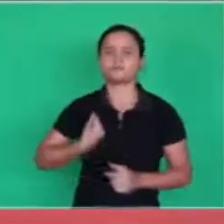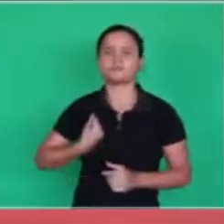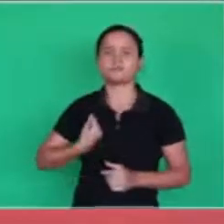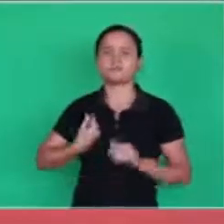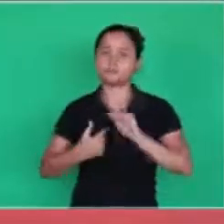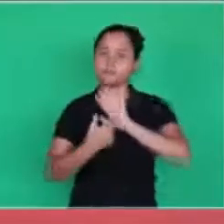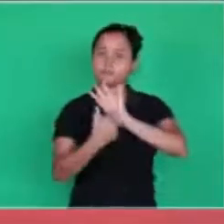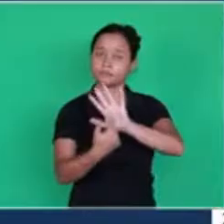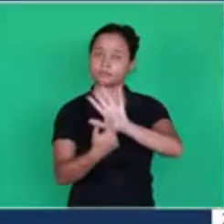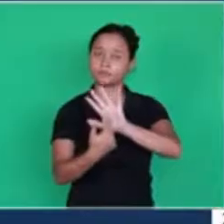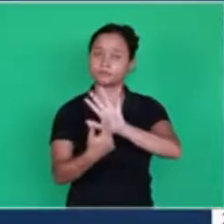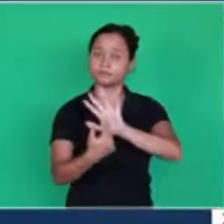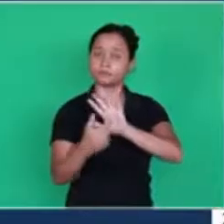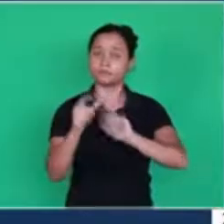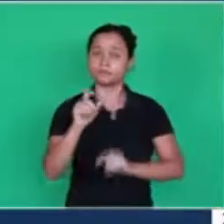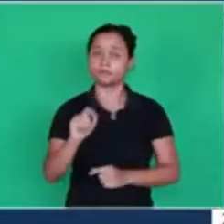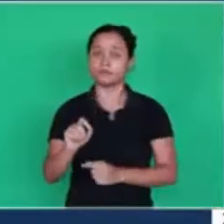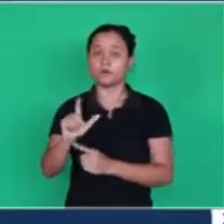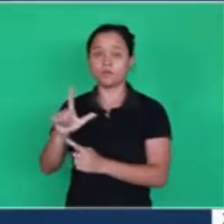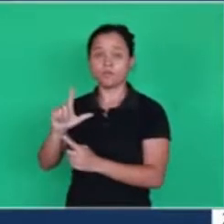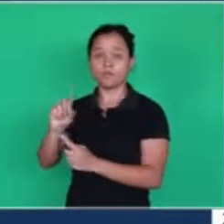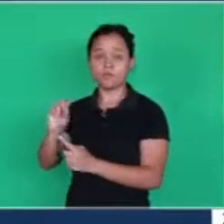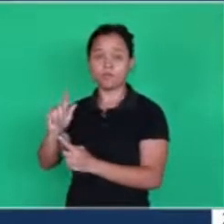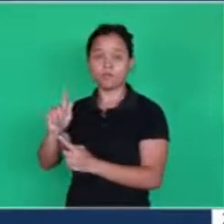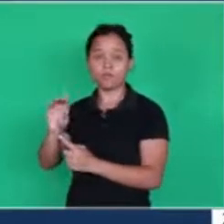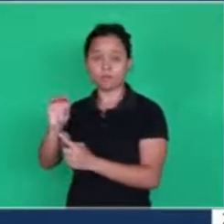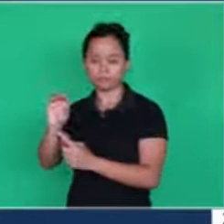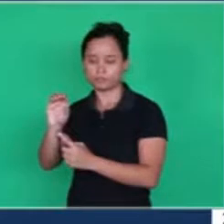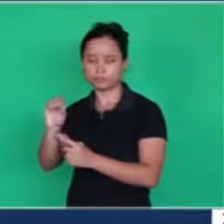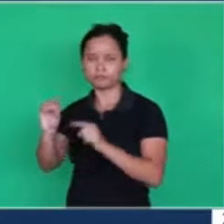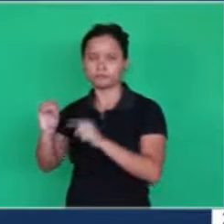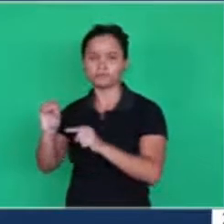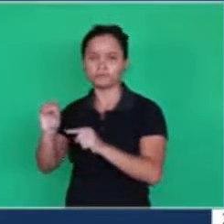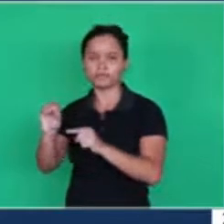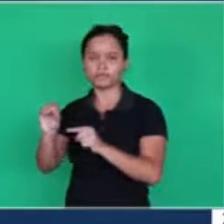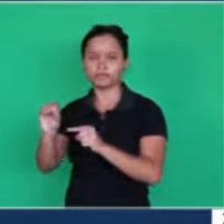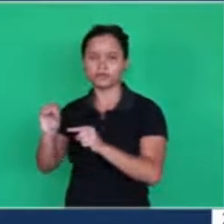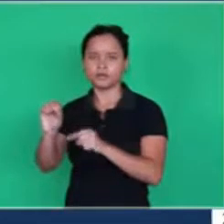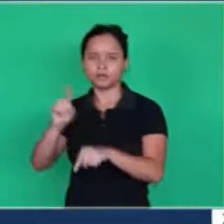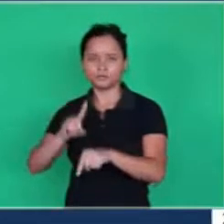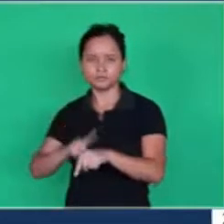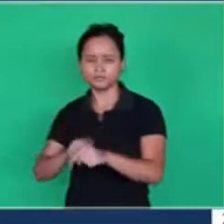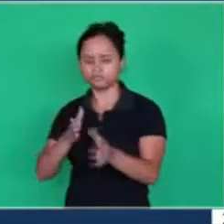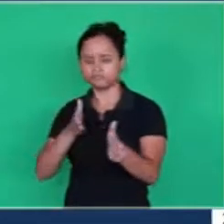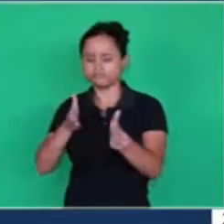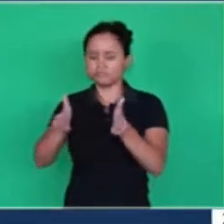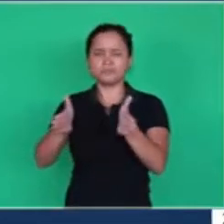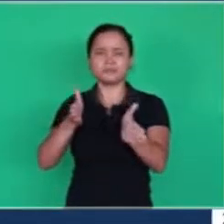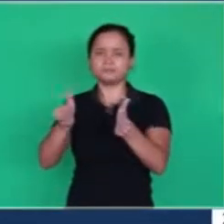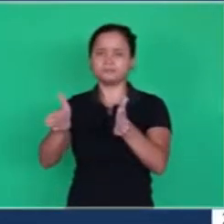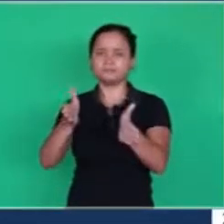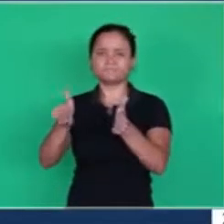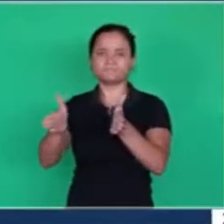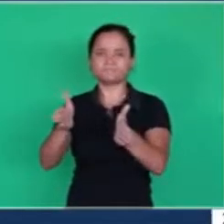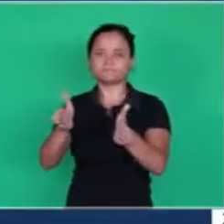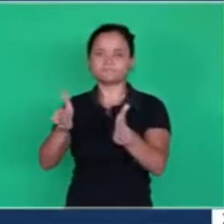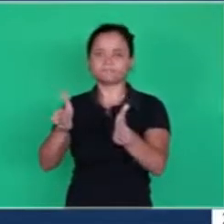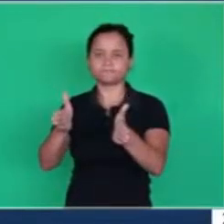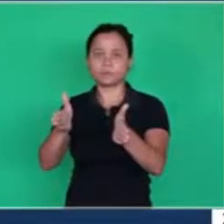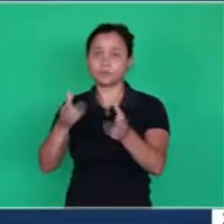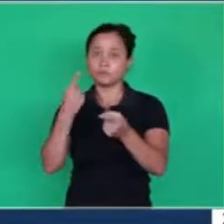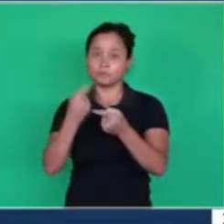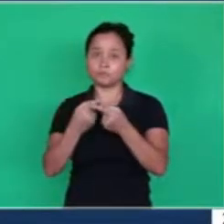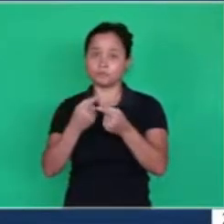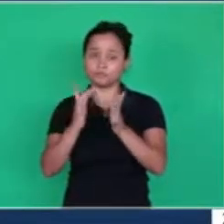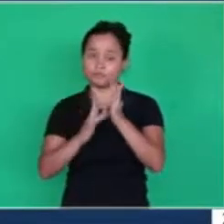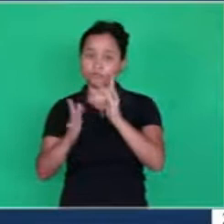um elemento temporal. Por que que o Logos é um elemento temporal? Porque Jesus entra neste mundo. Este